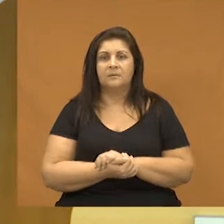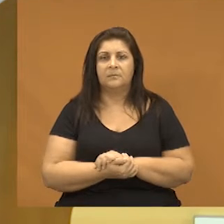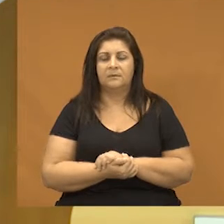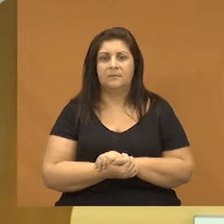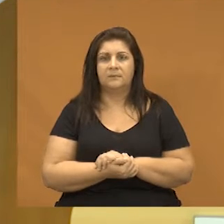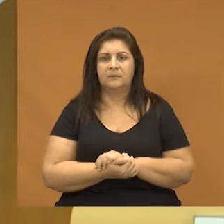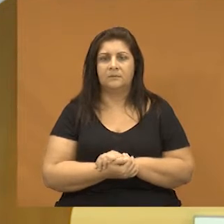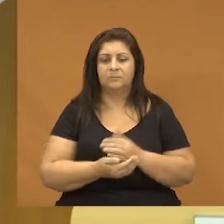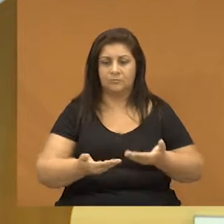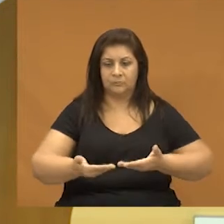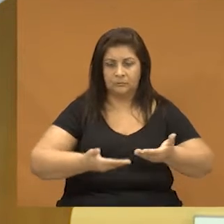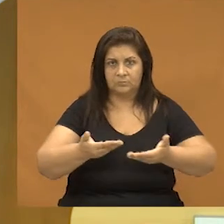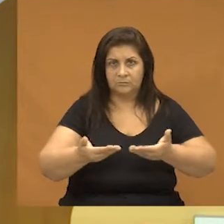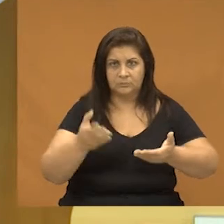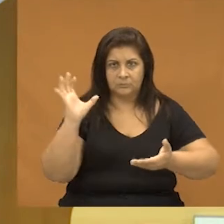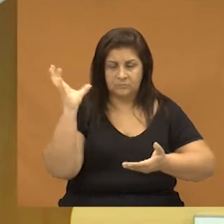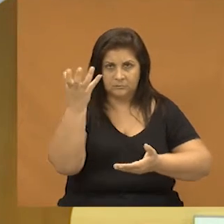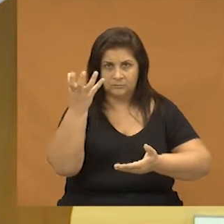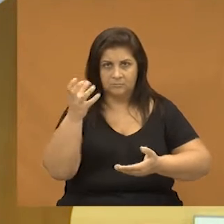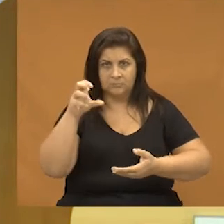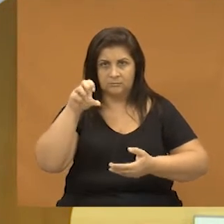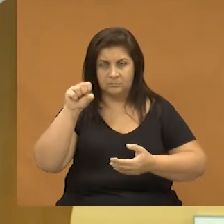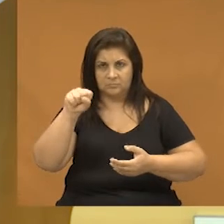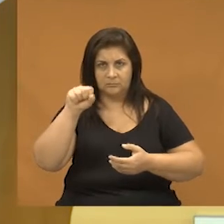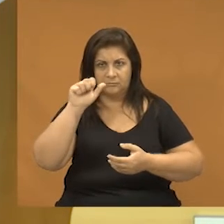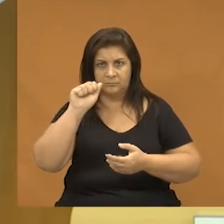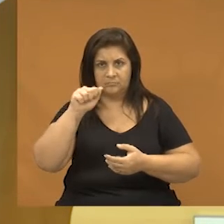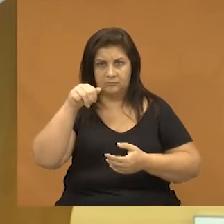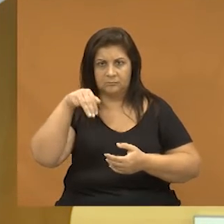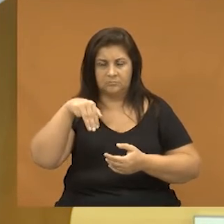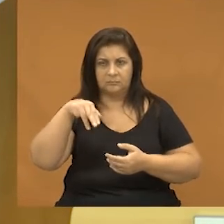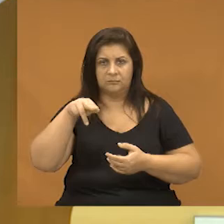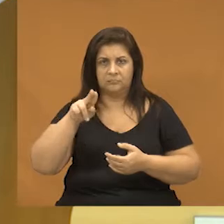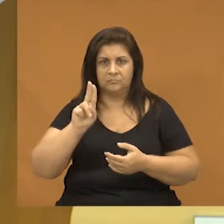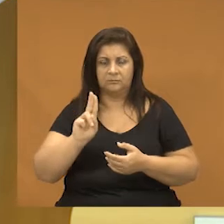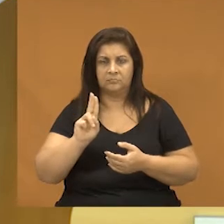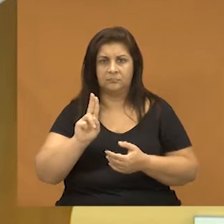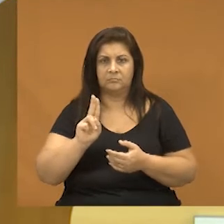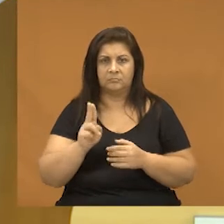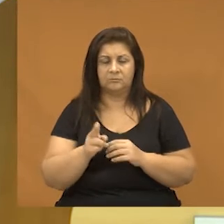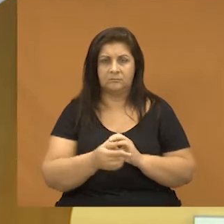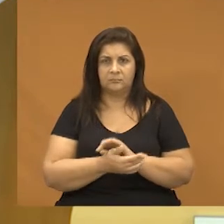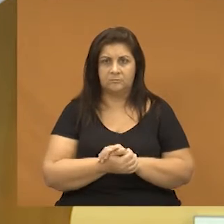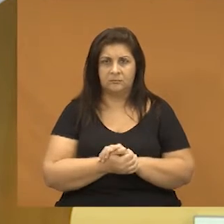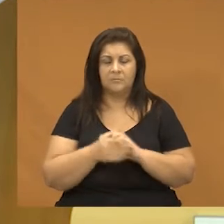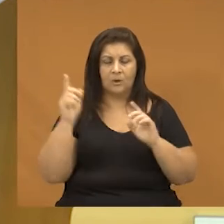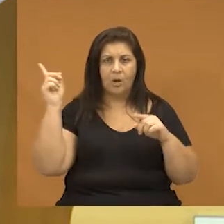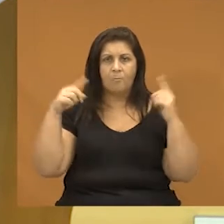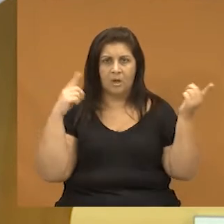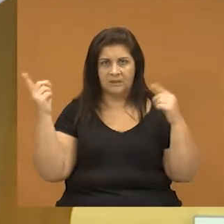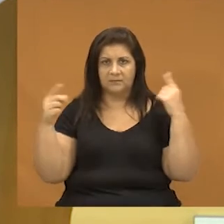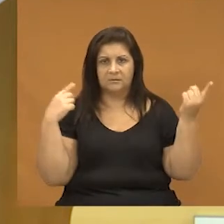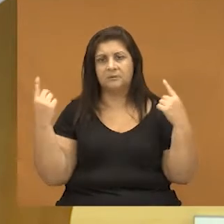no atendimento realizado pelo serviço de atendimento médico a urgência do